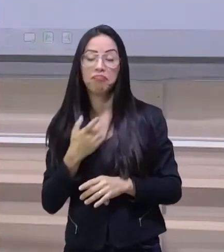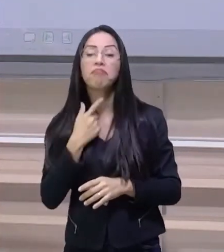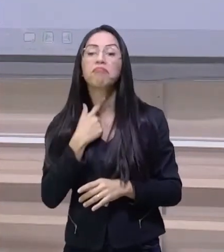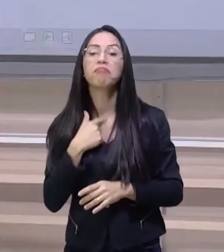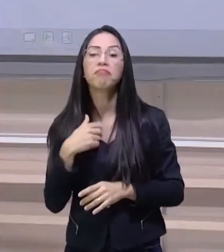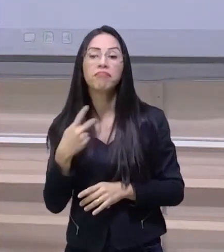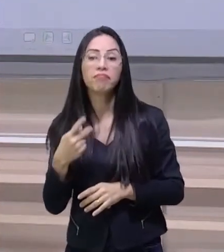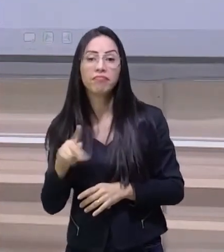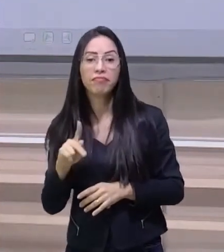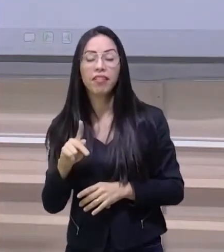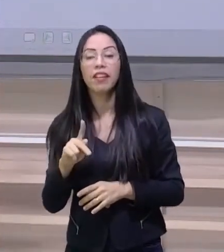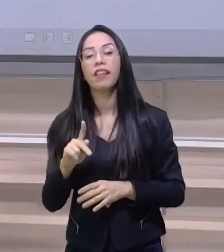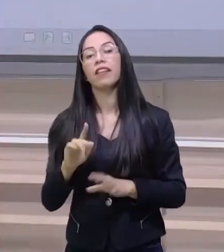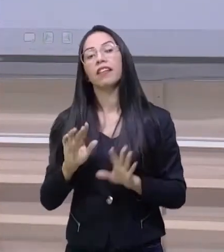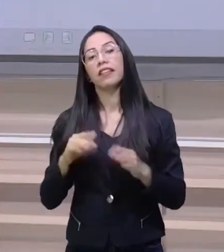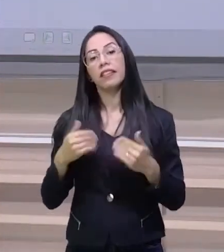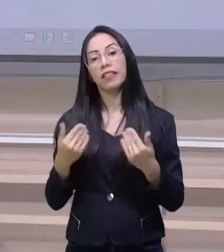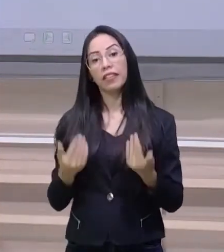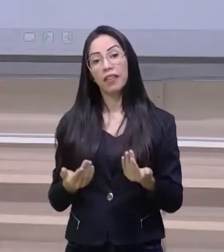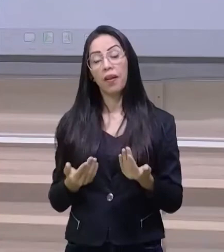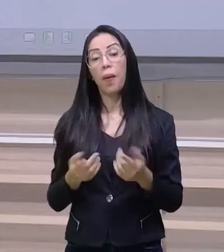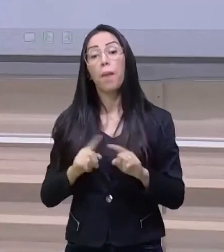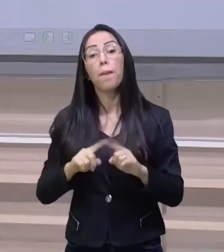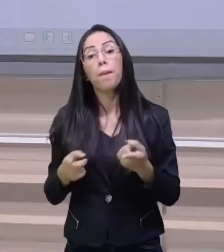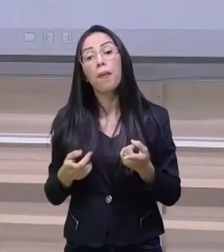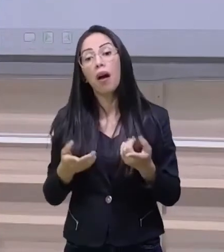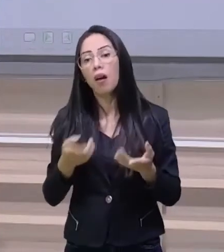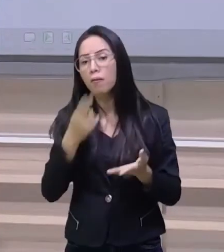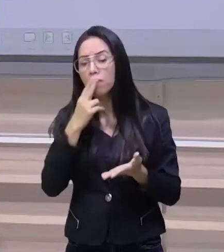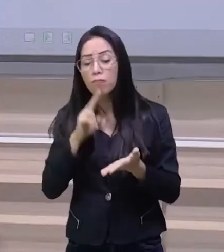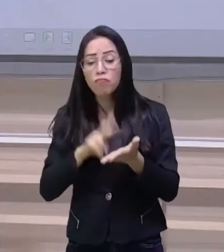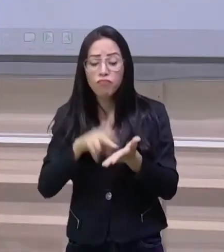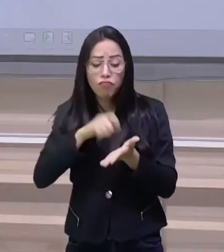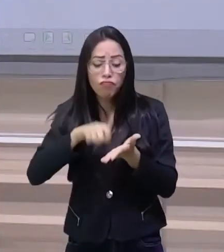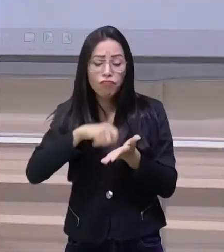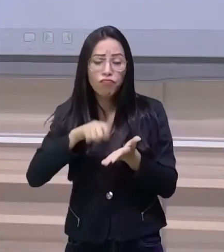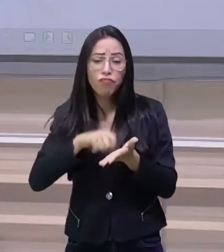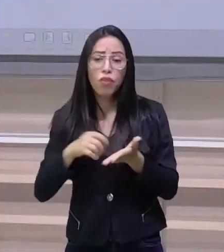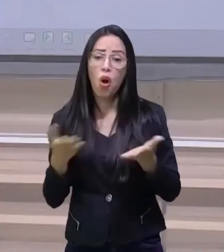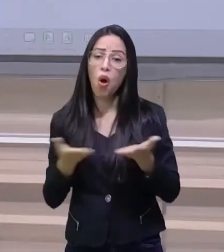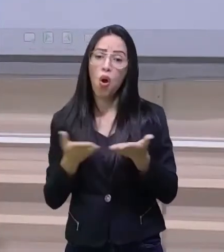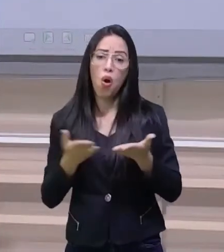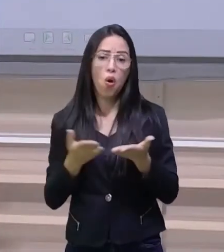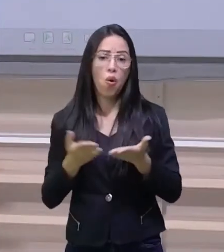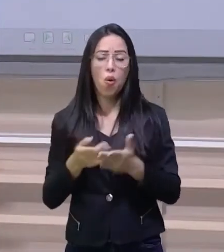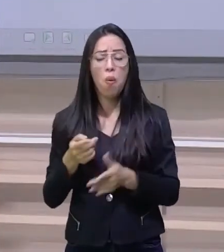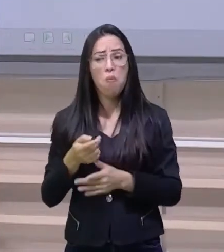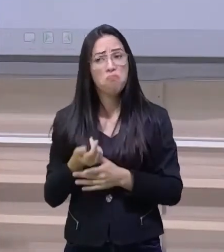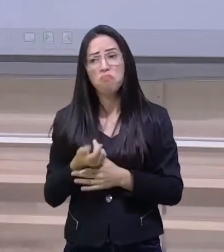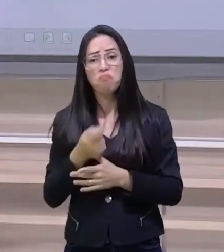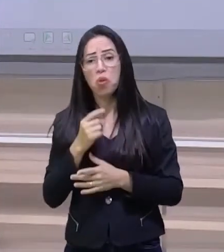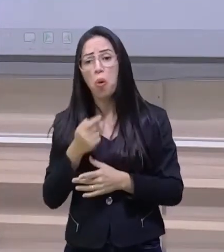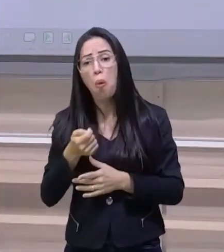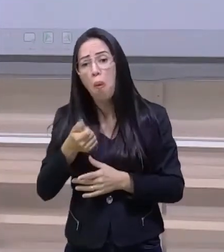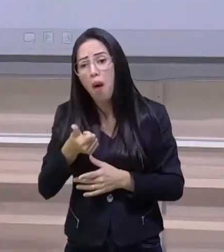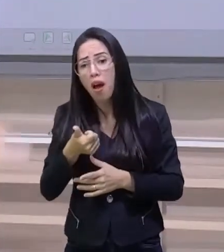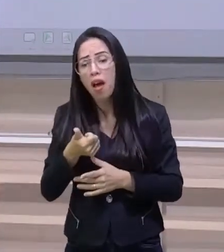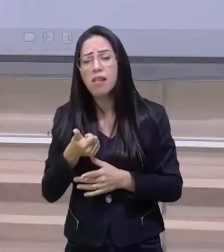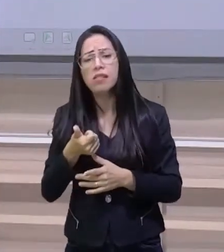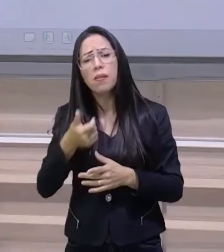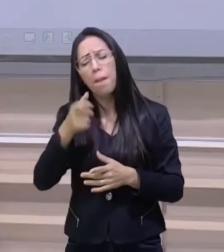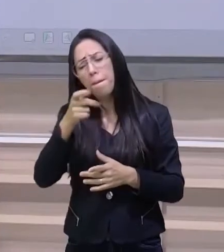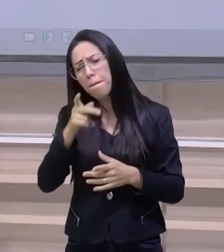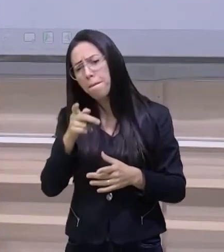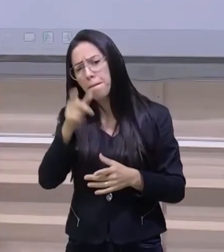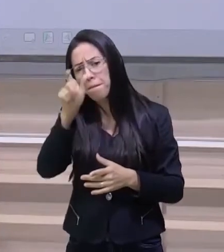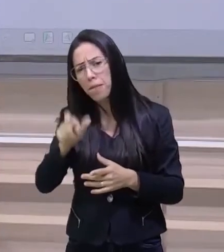tá mais como era antes, né? Tão visível, tão utilizada. A única carta que geralmente a gente recebe em casa é a carta lá de